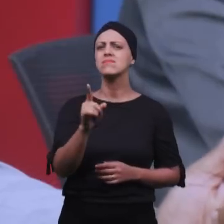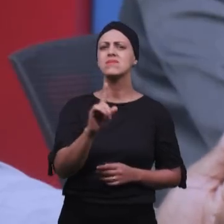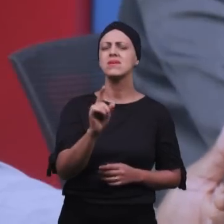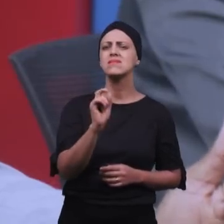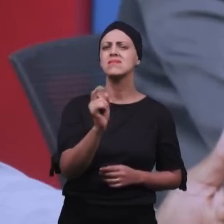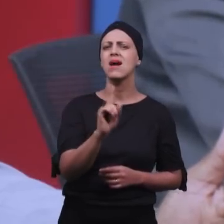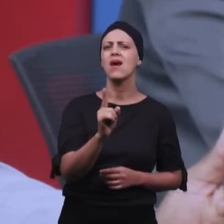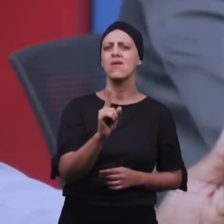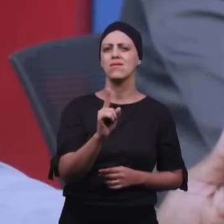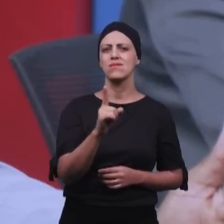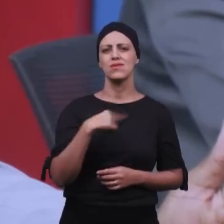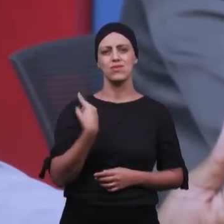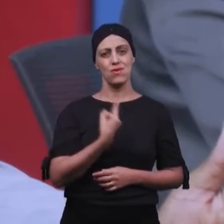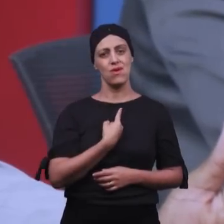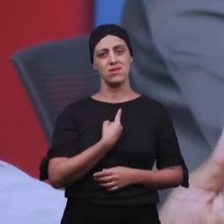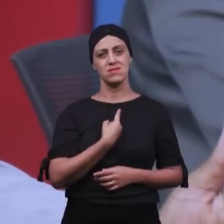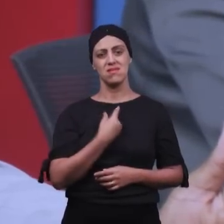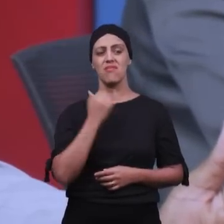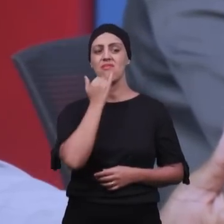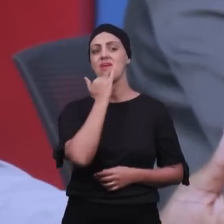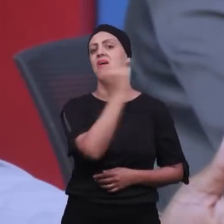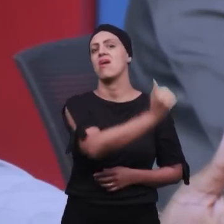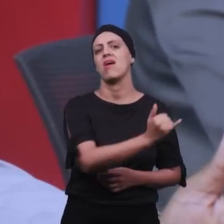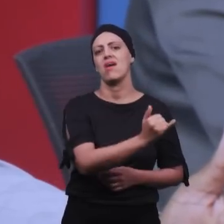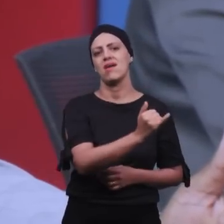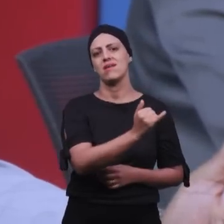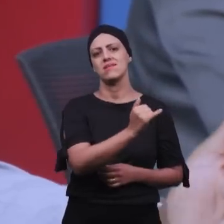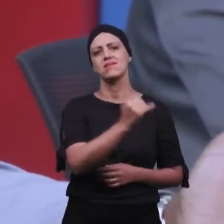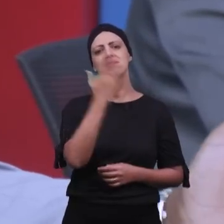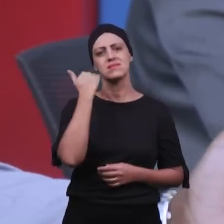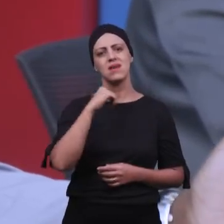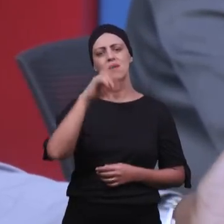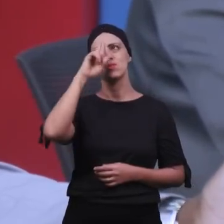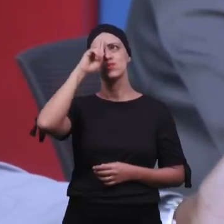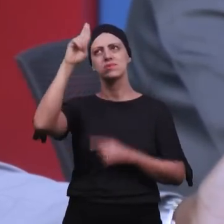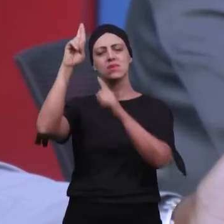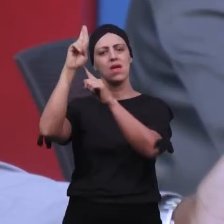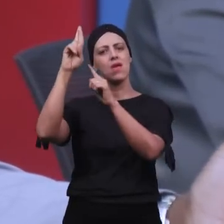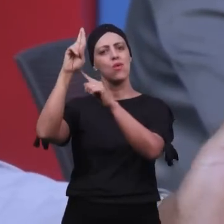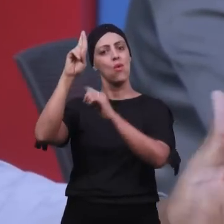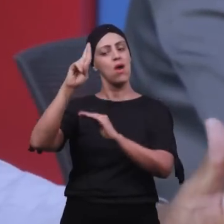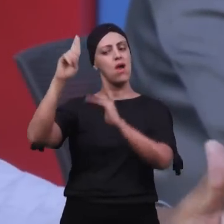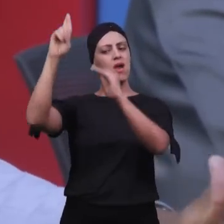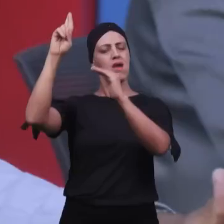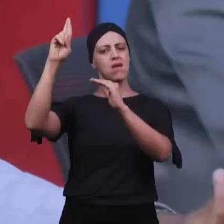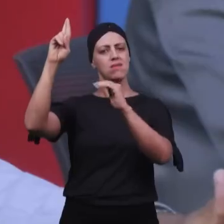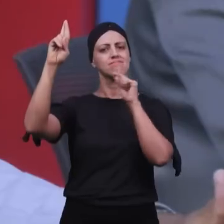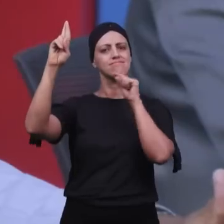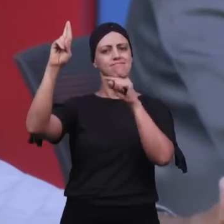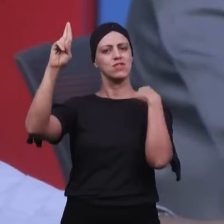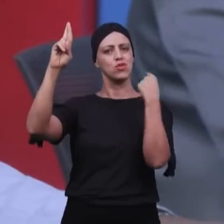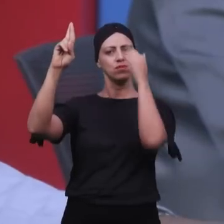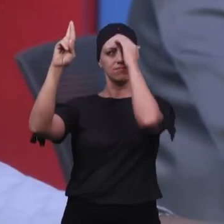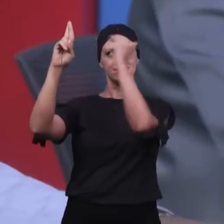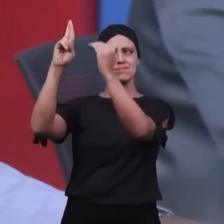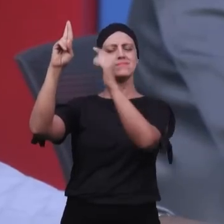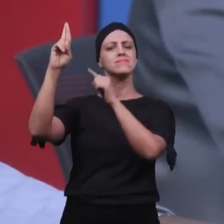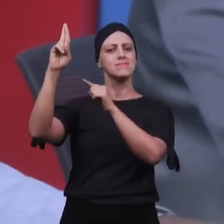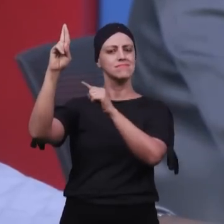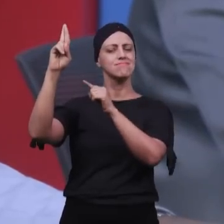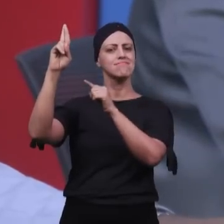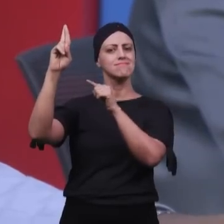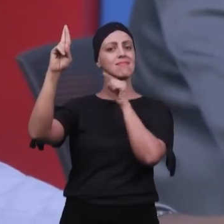nós fizermos isso, nós temos um que está acima de nós, que é o nosso sumo pastor, que é o Senhor Jesus. É Ele